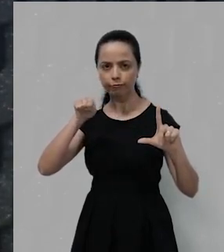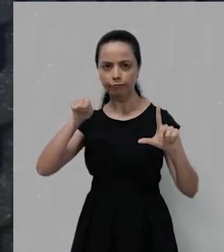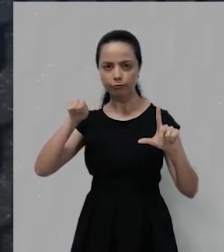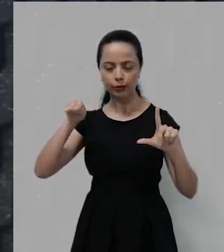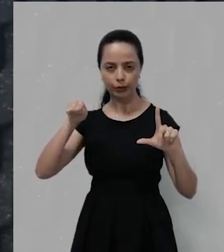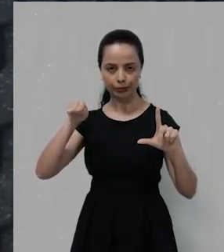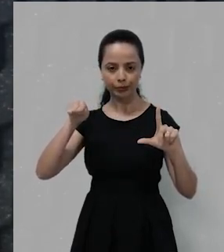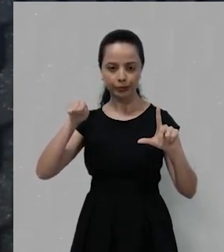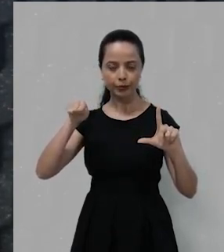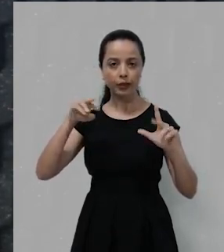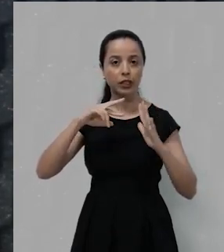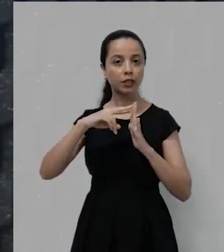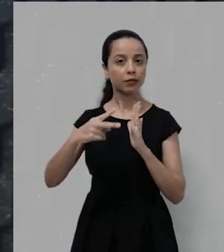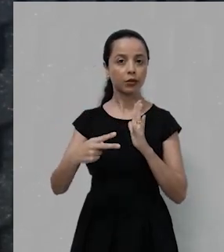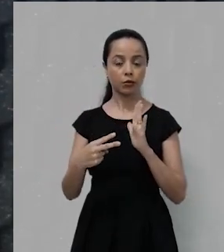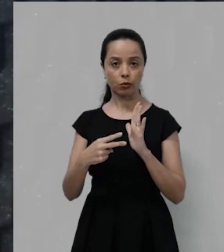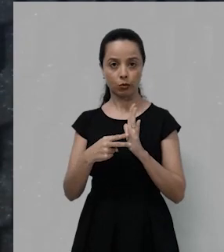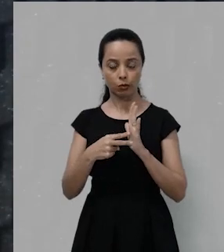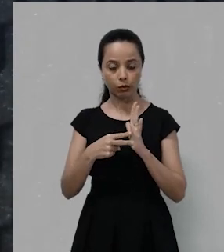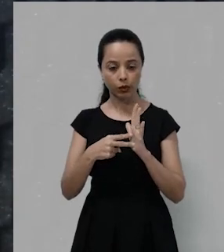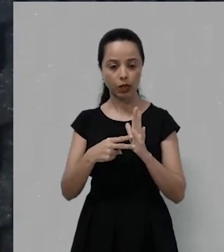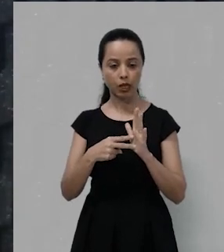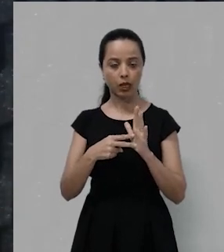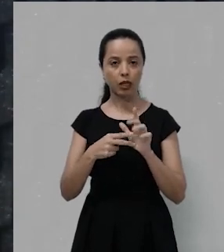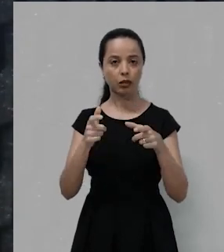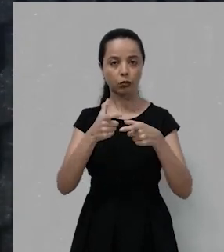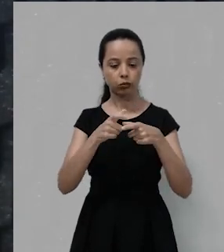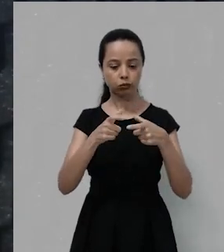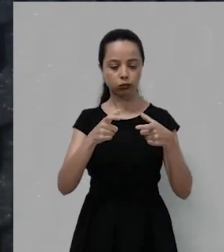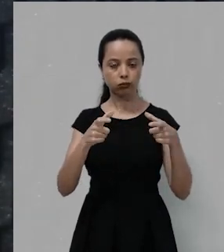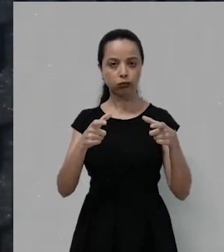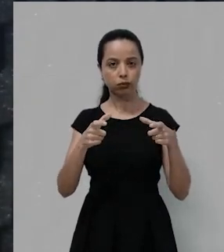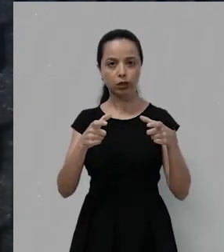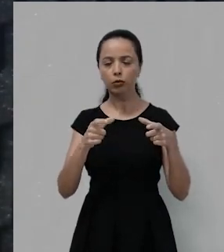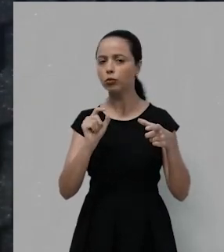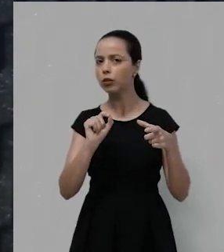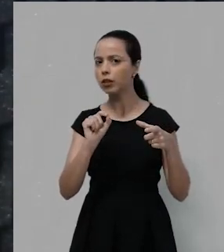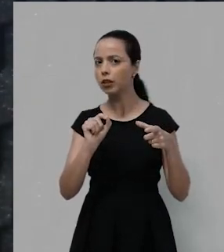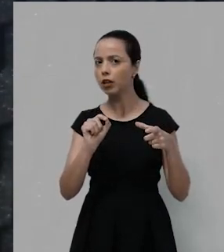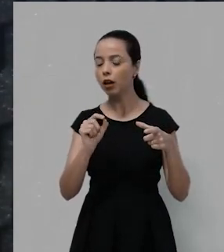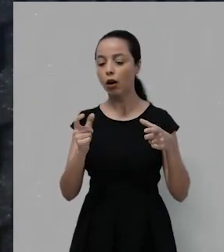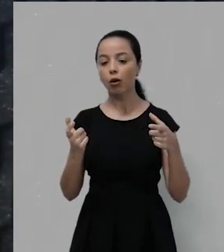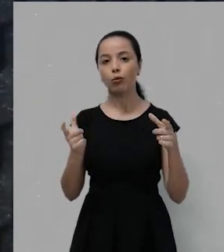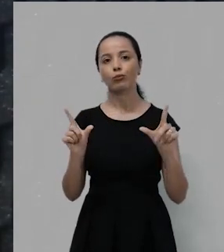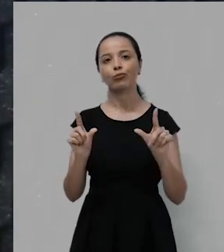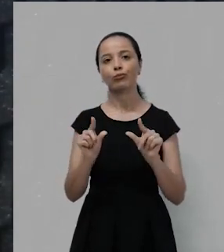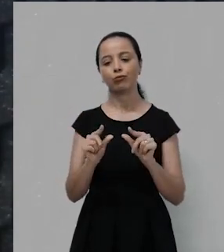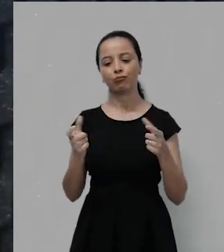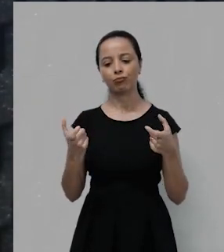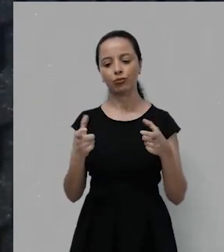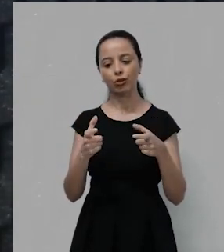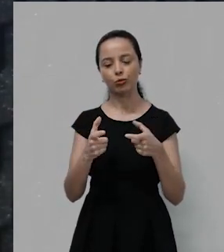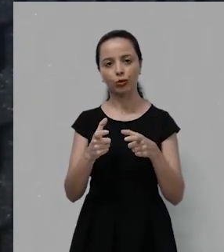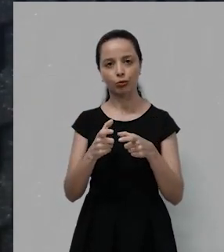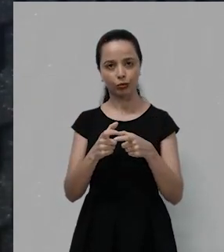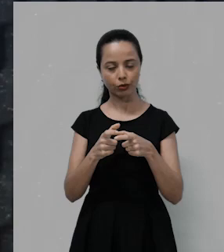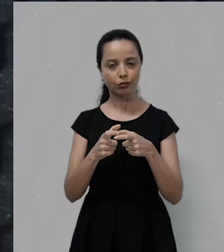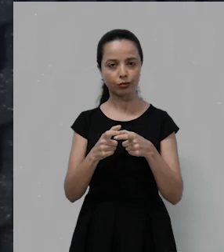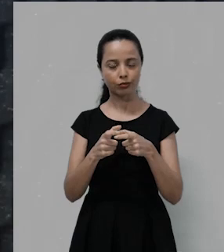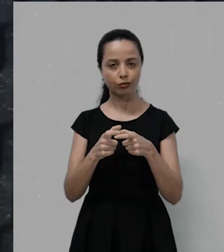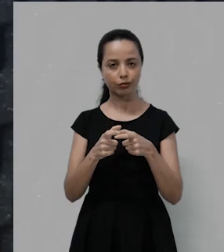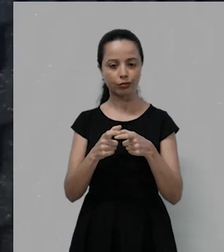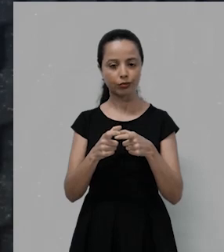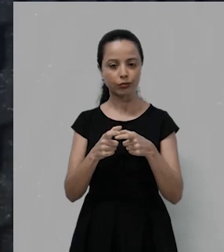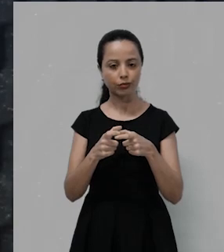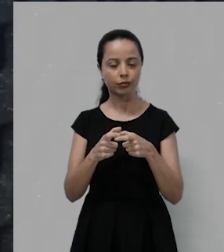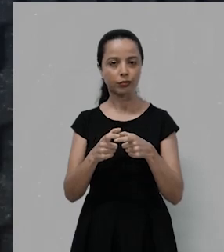isso quer dizer que o crescimento da população diminuiu. Então, diminuindo o crescimento populacional,